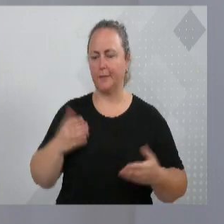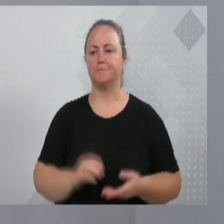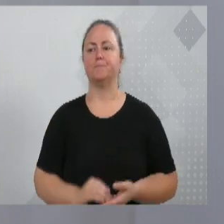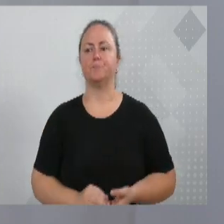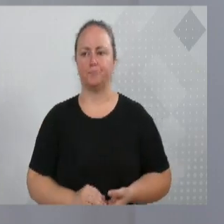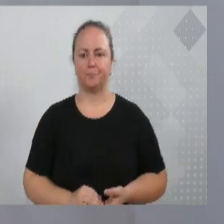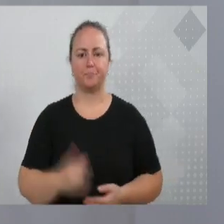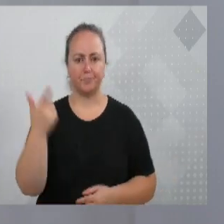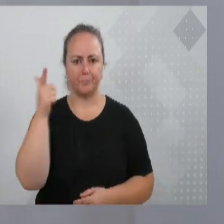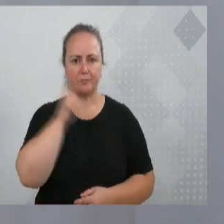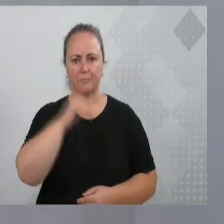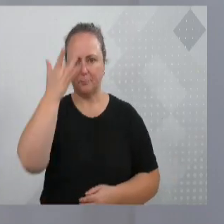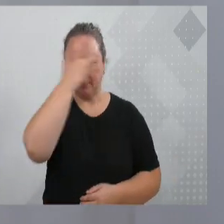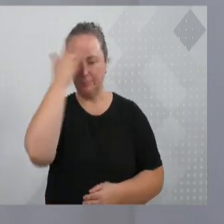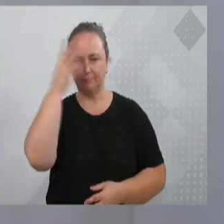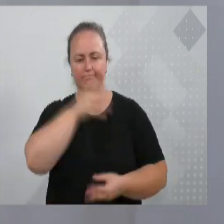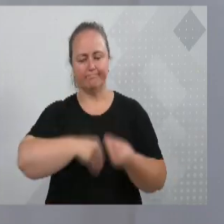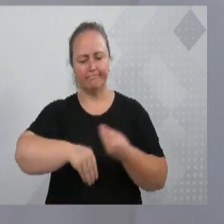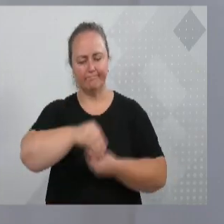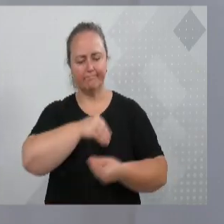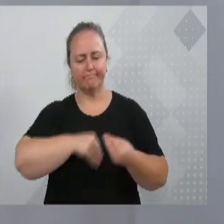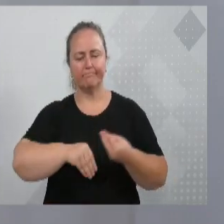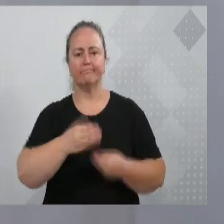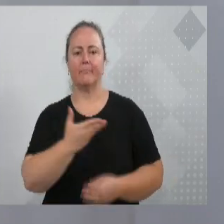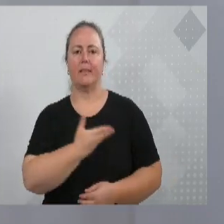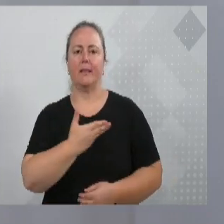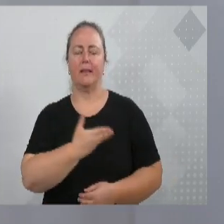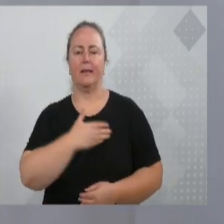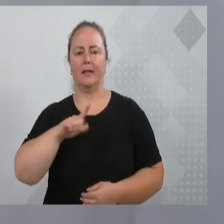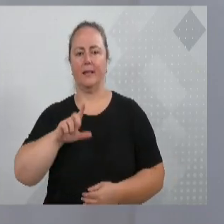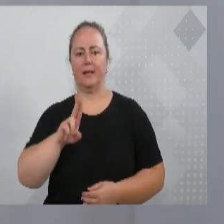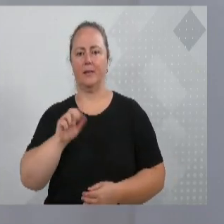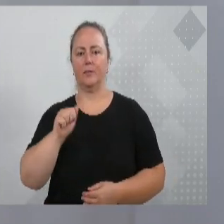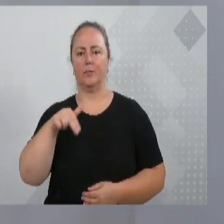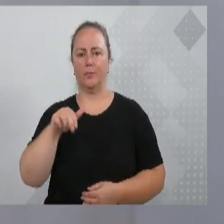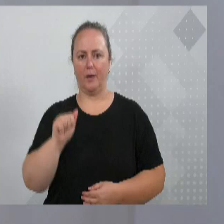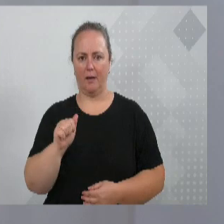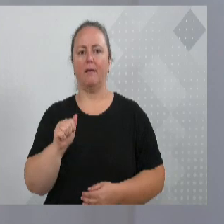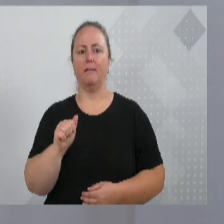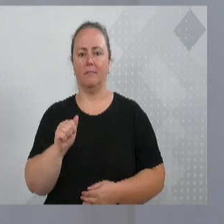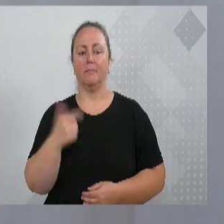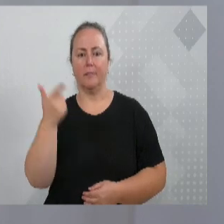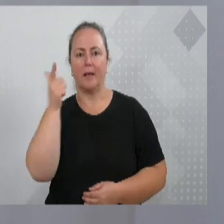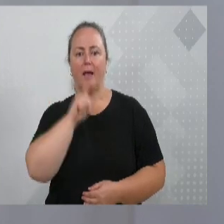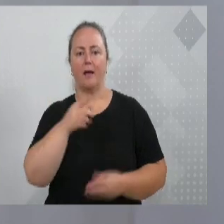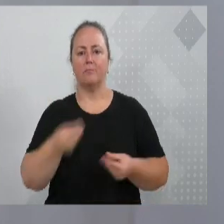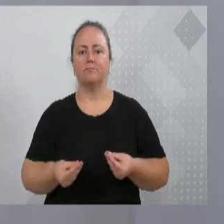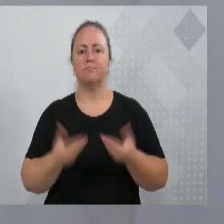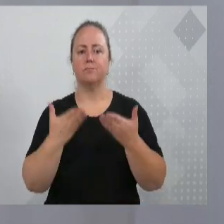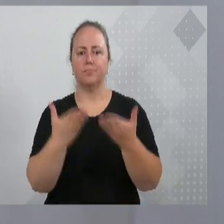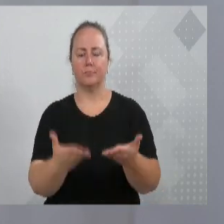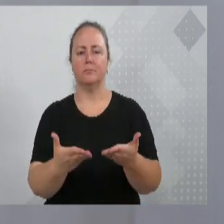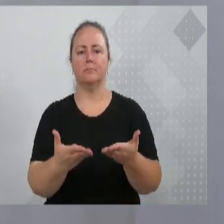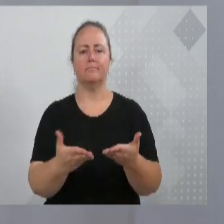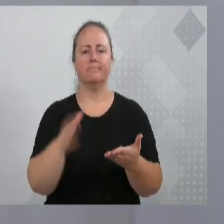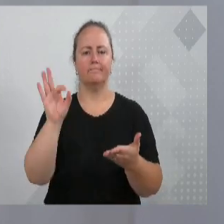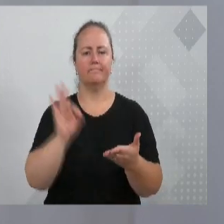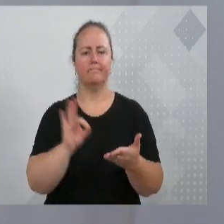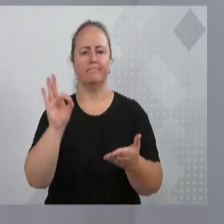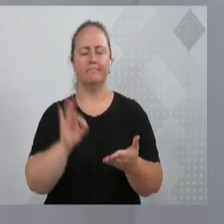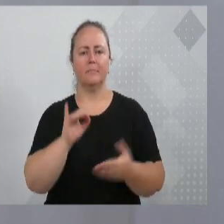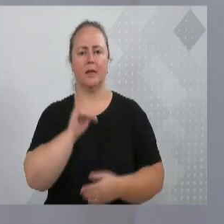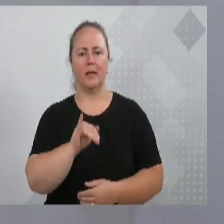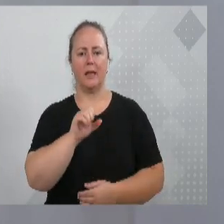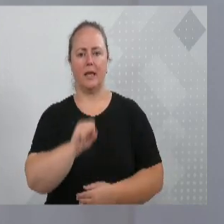isso de pessoas envolvidas nesse segmento como minha amiga Luana é para que a gente possa destinar né um percentual do ISS